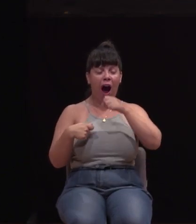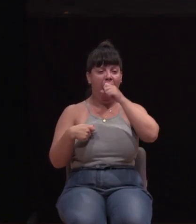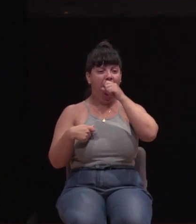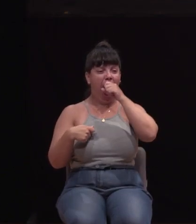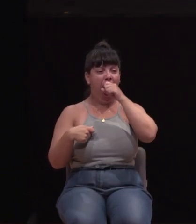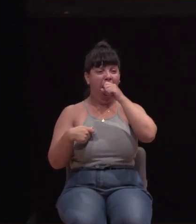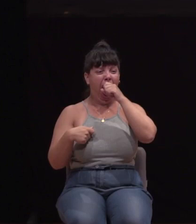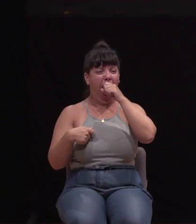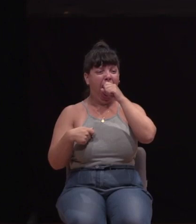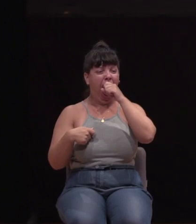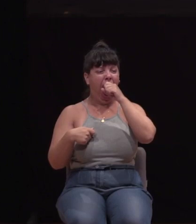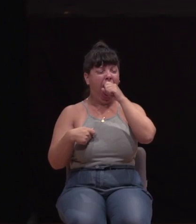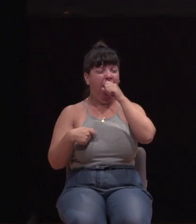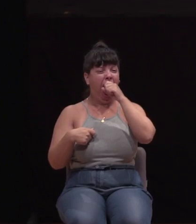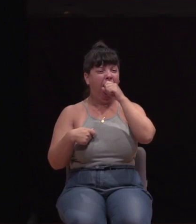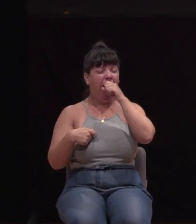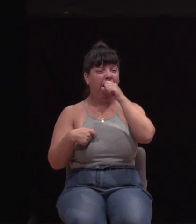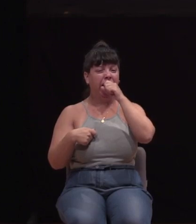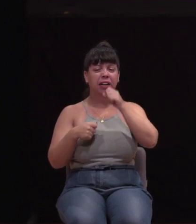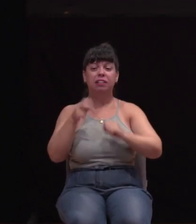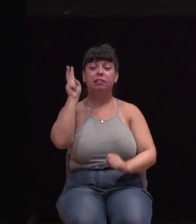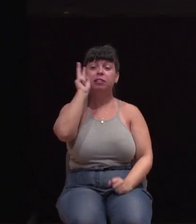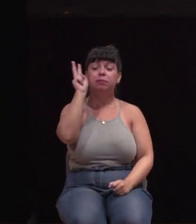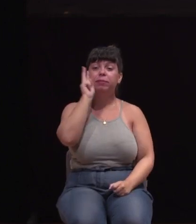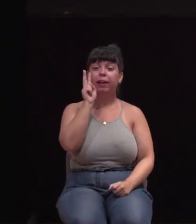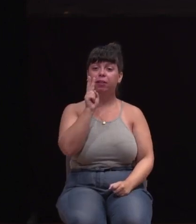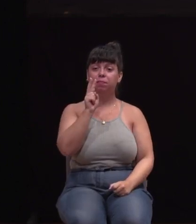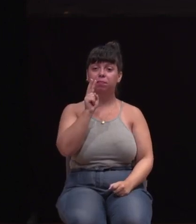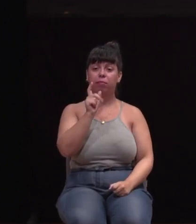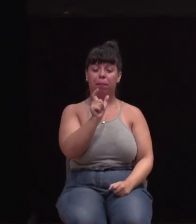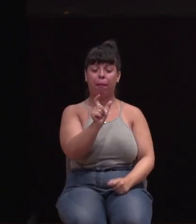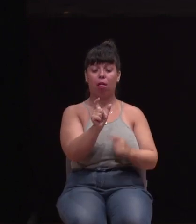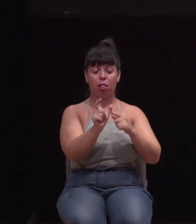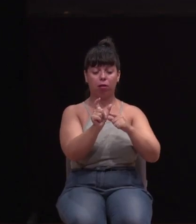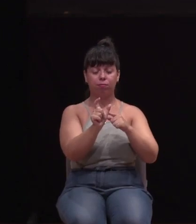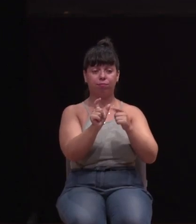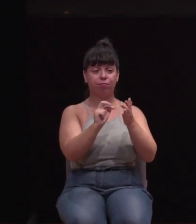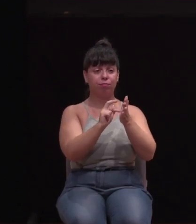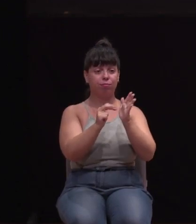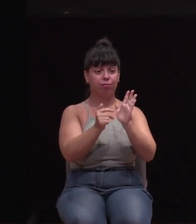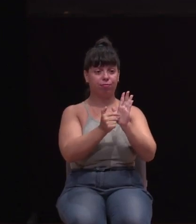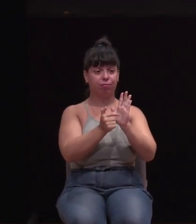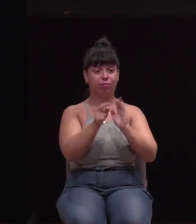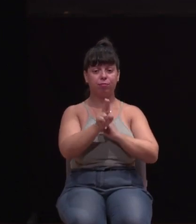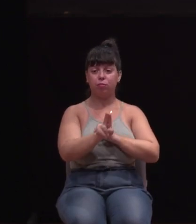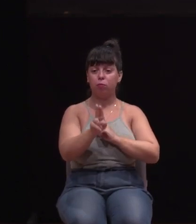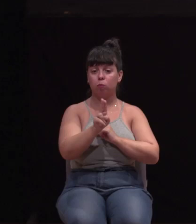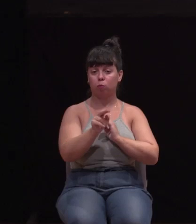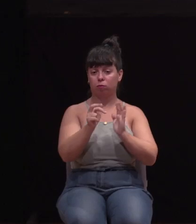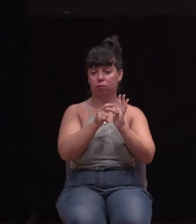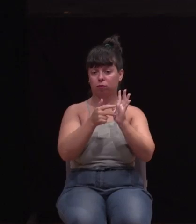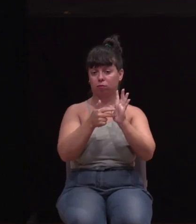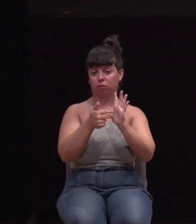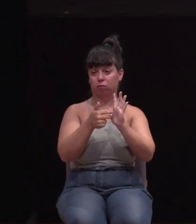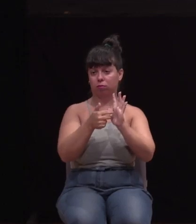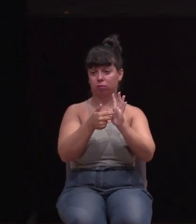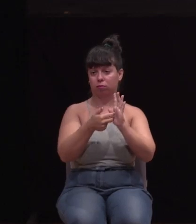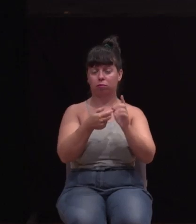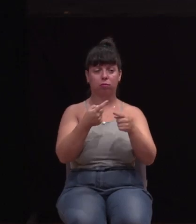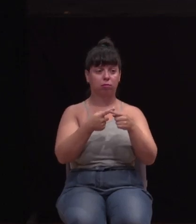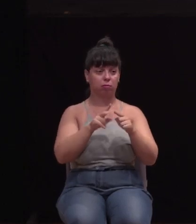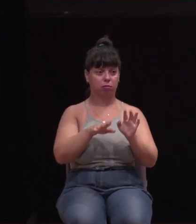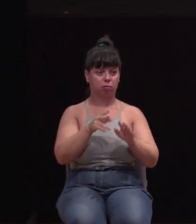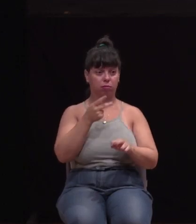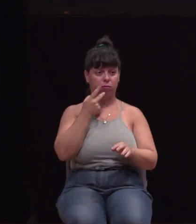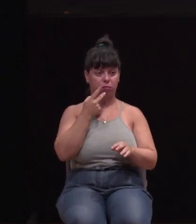se lembre dos valores, dos significados das palavras e dos usos delas. Às vezes é melhor, em vez de falar